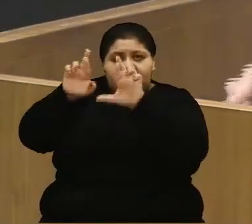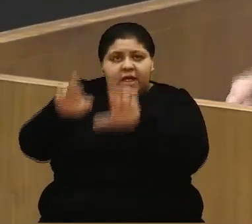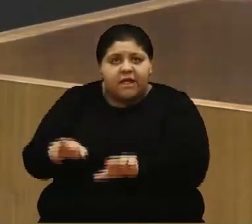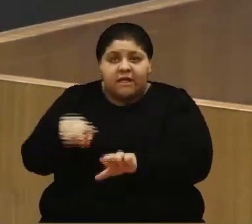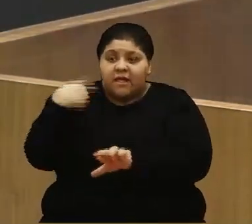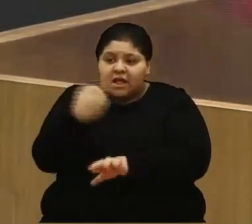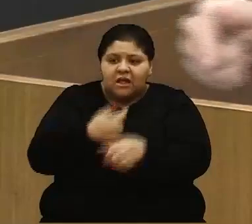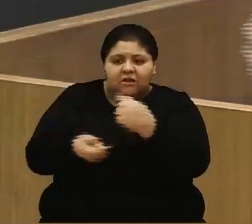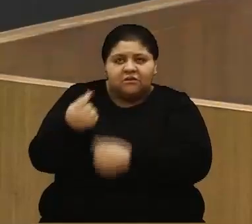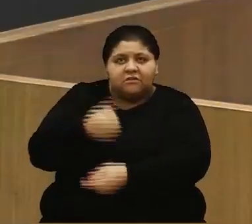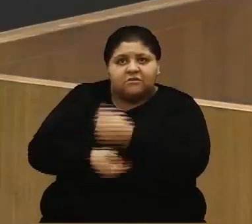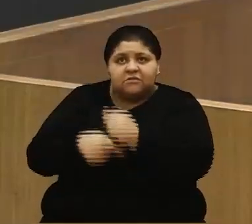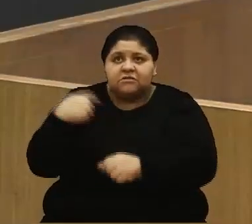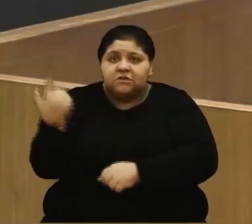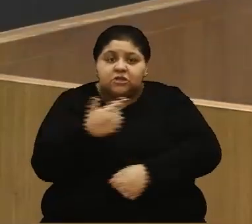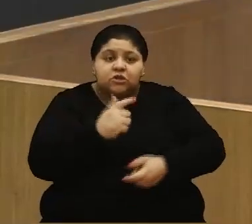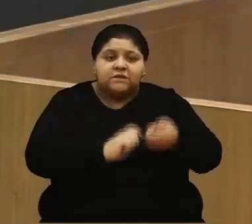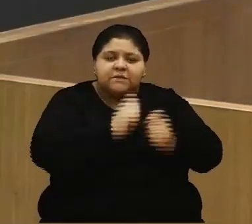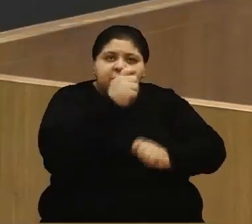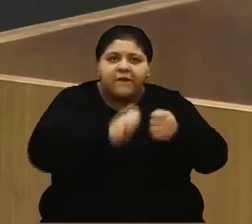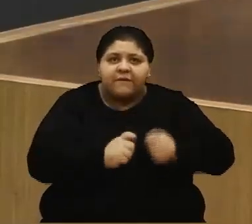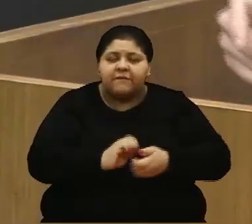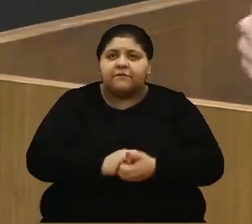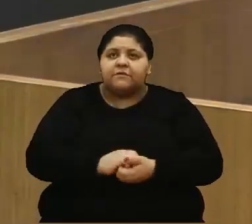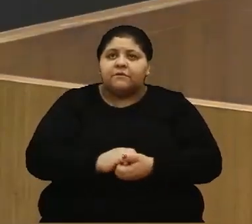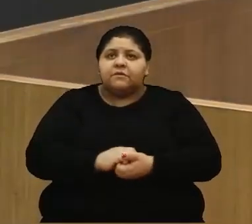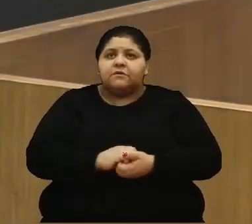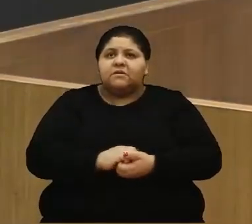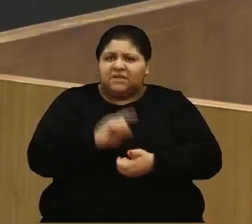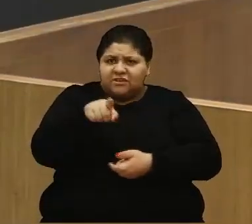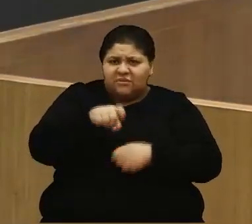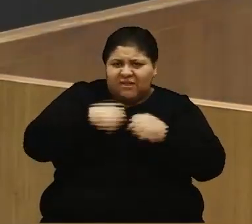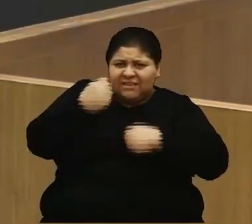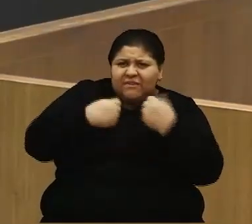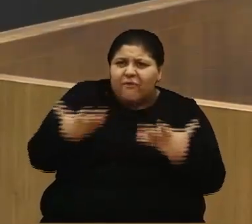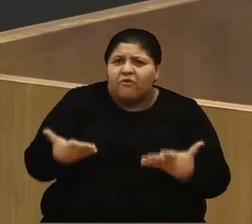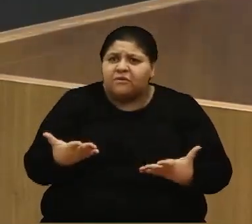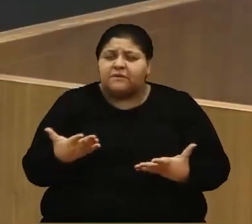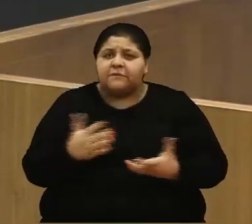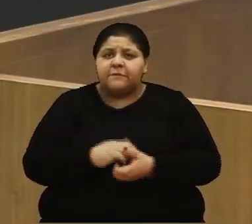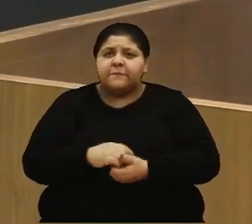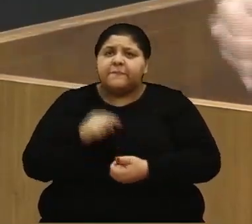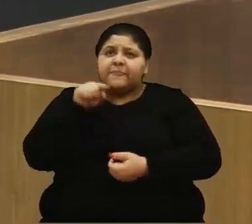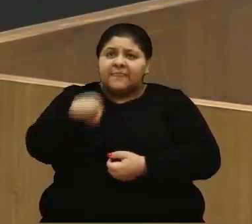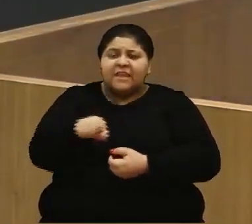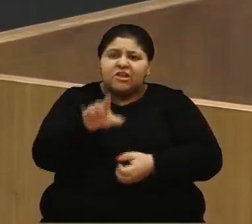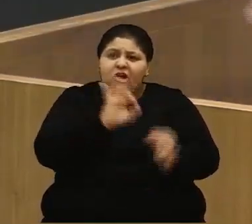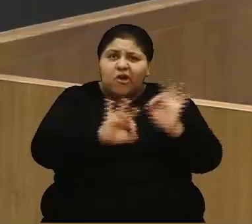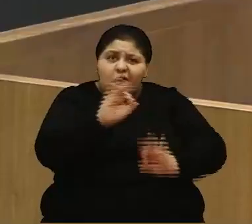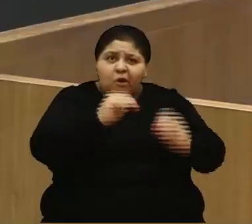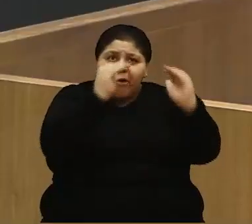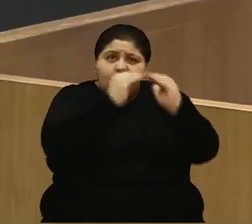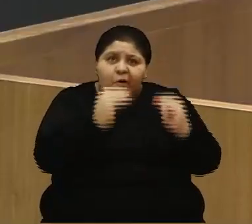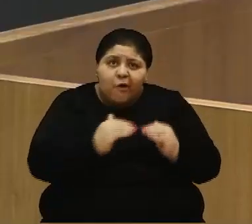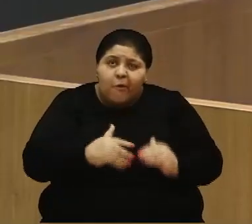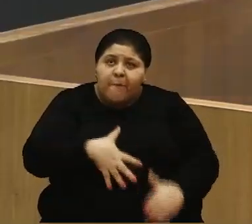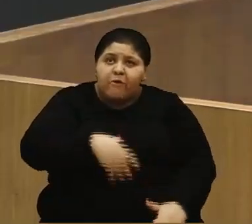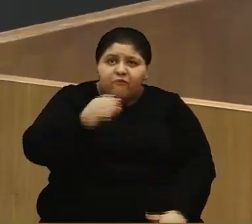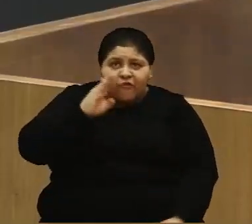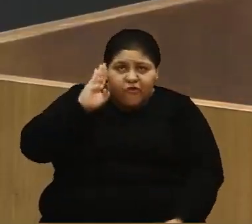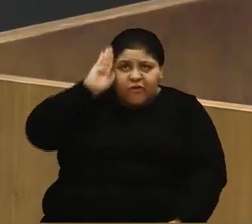nossa economia, as nossas empresas. Isso não causa revolta? Isso foi articulado pelo filho do